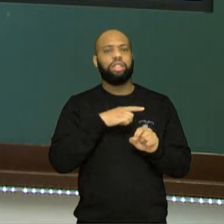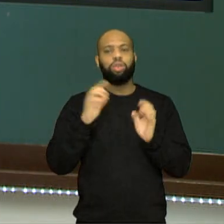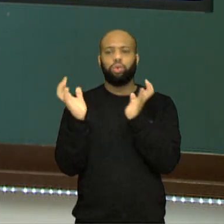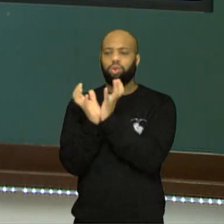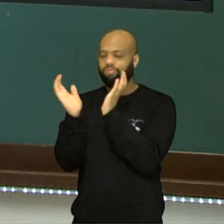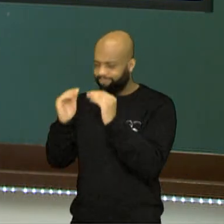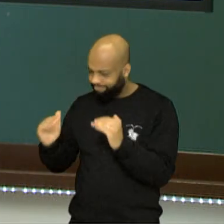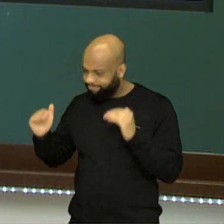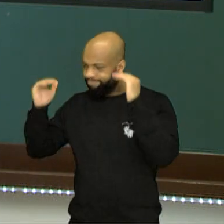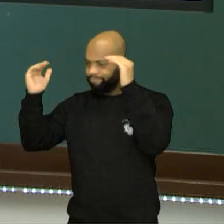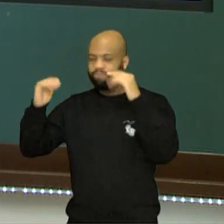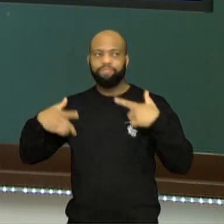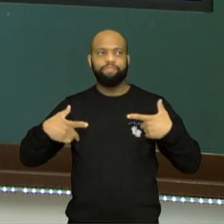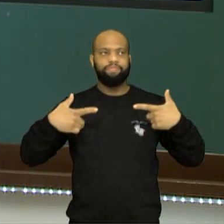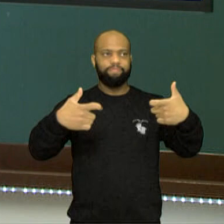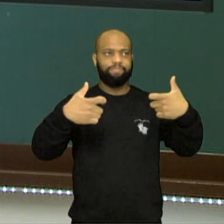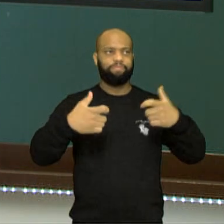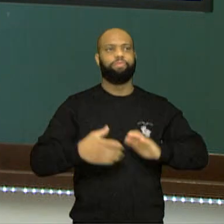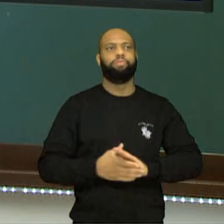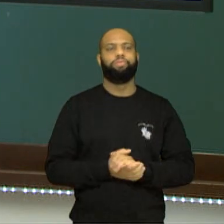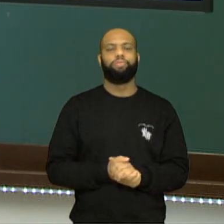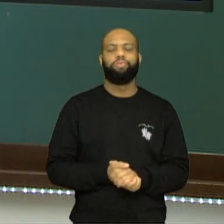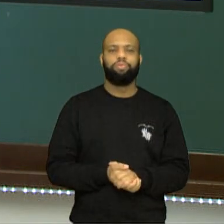nobres nas batalhas, tá bom, pessoal?